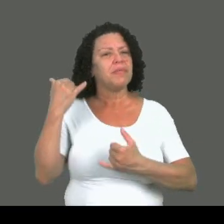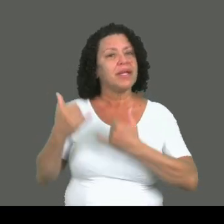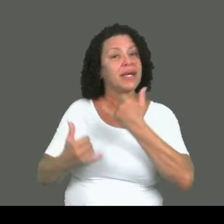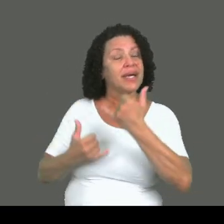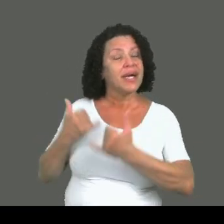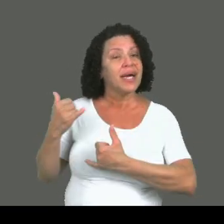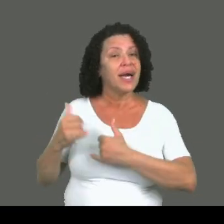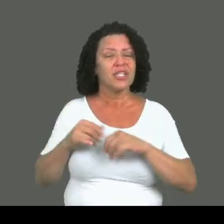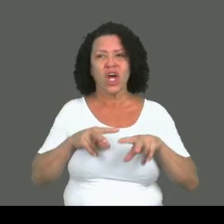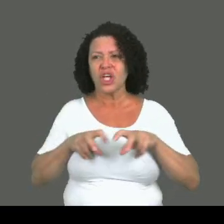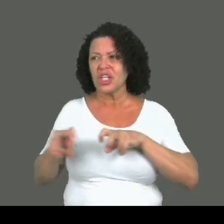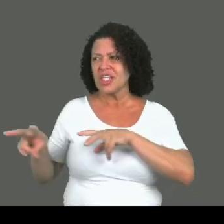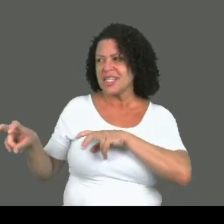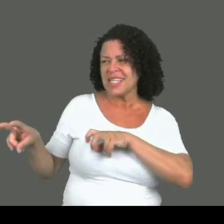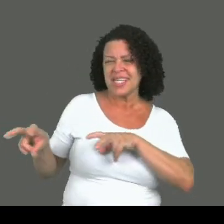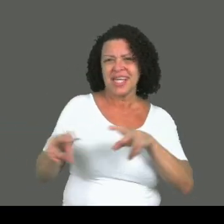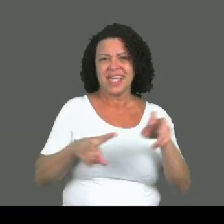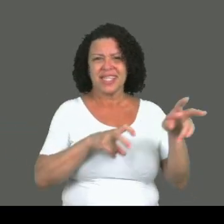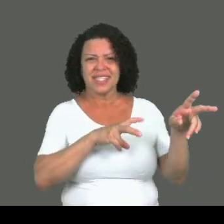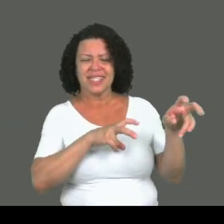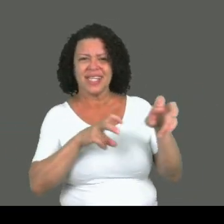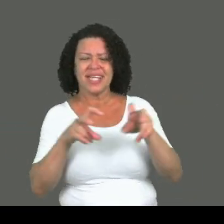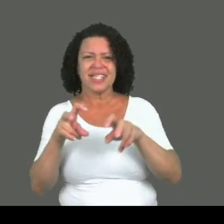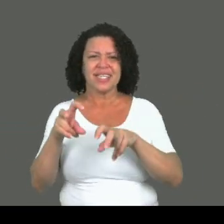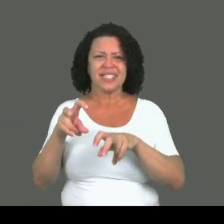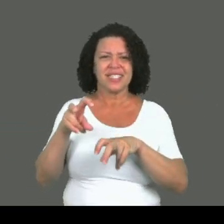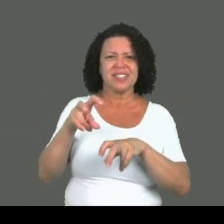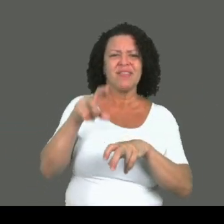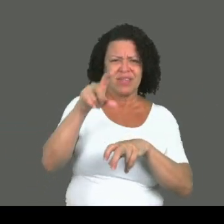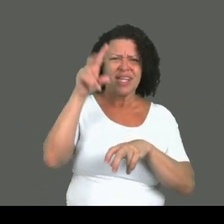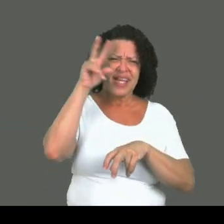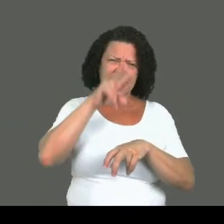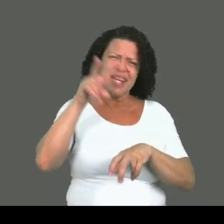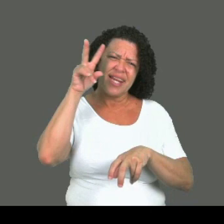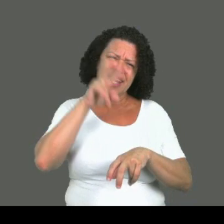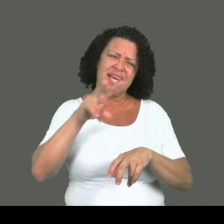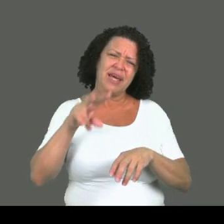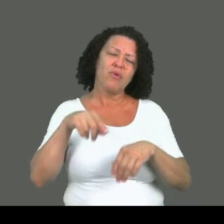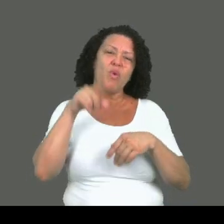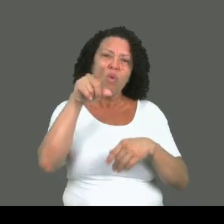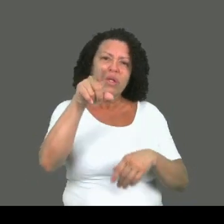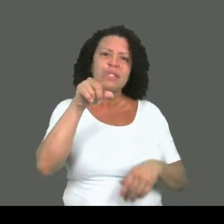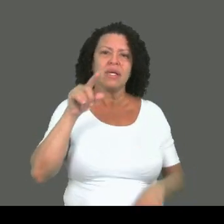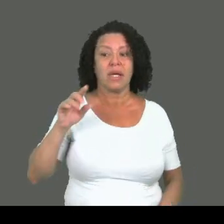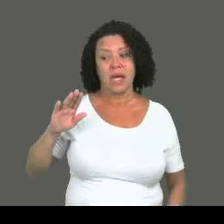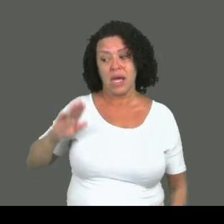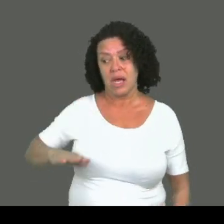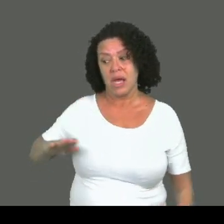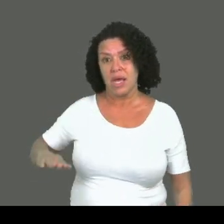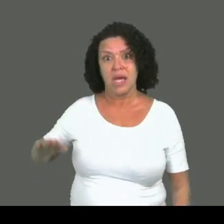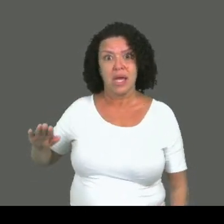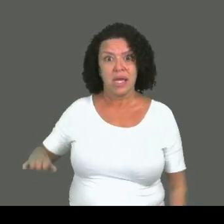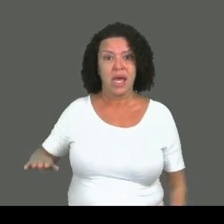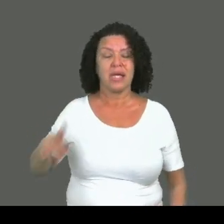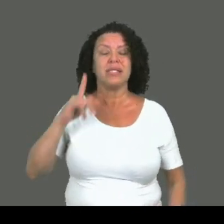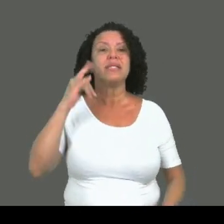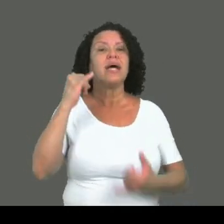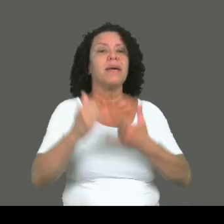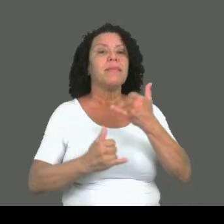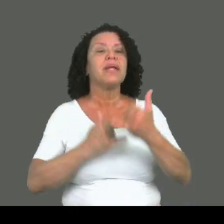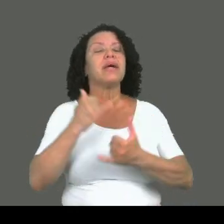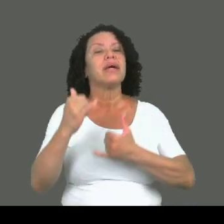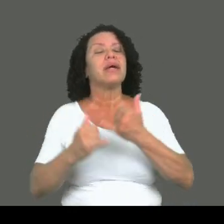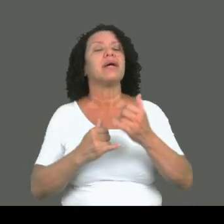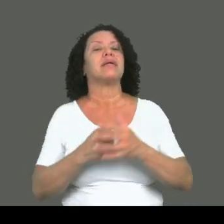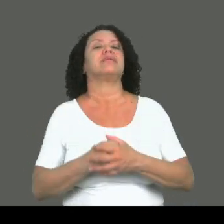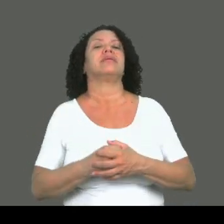brincando, correndo? Alguém, por acaso, assim, vocês lembram de quando criança estarem brincando, mas